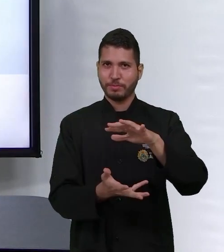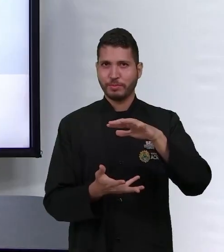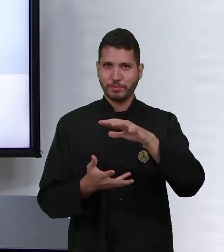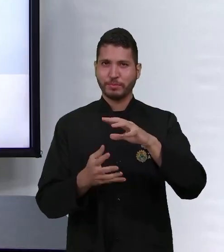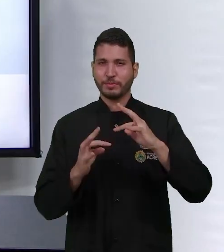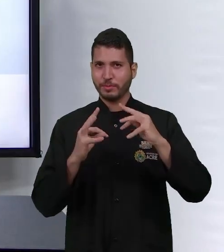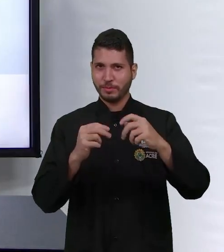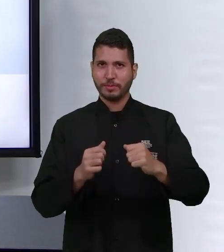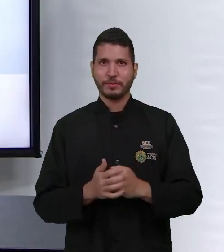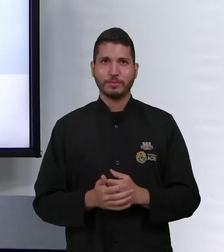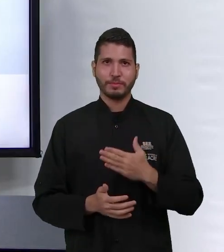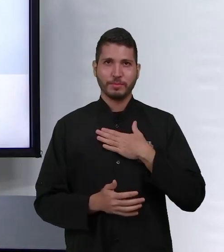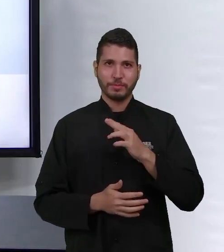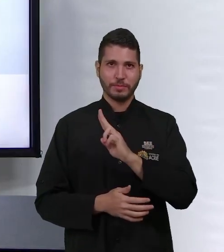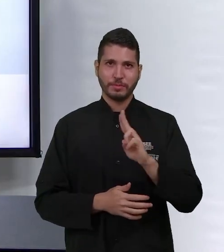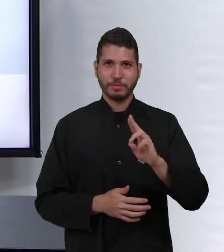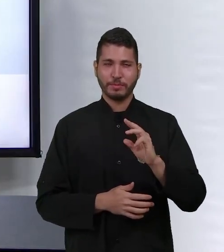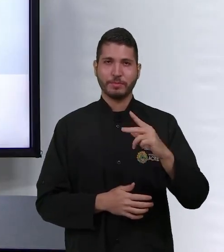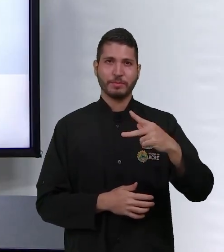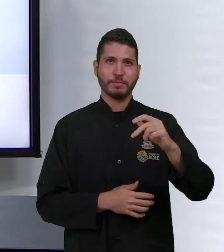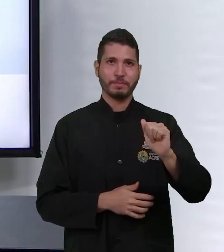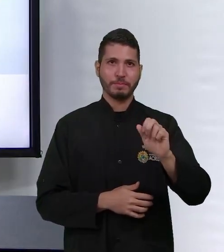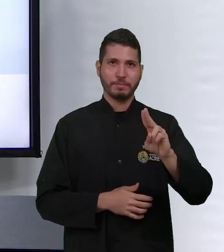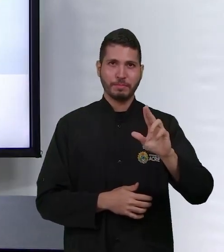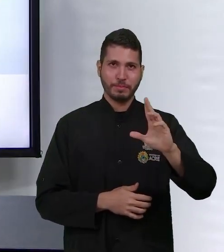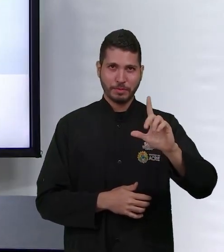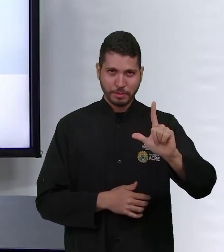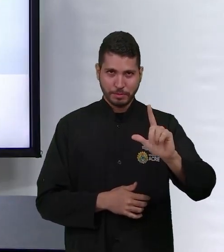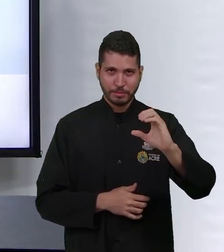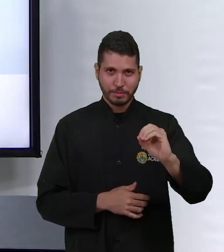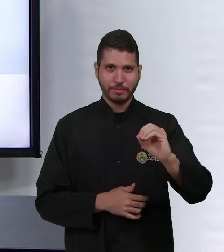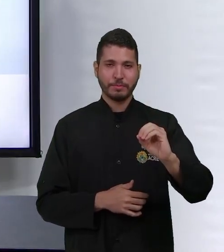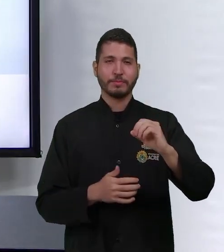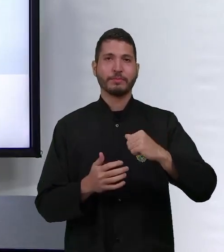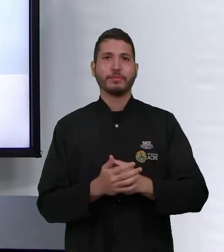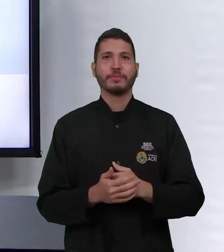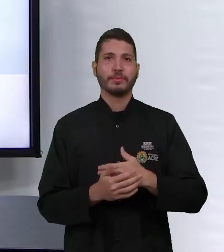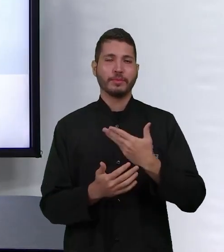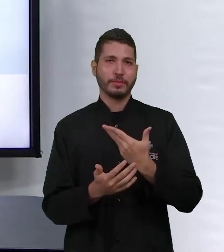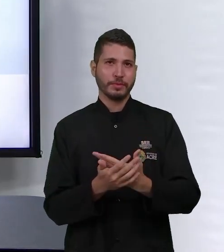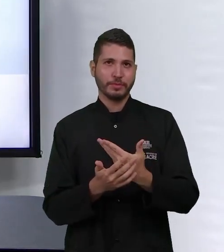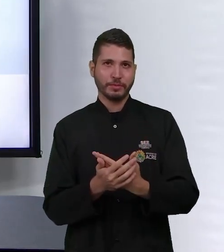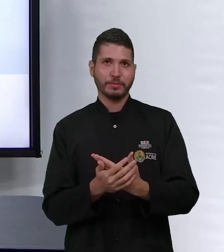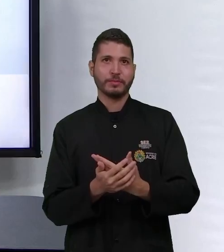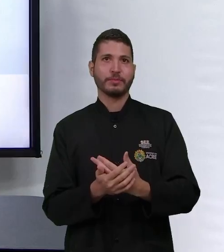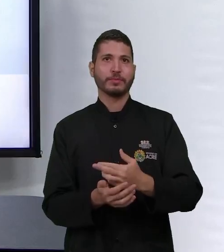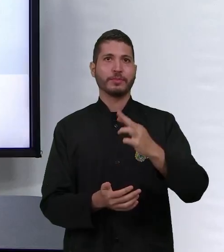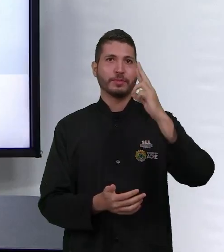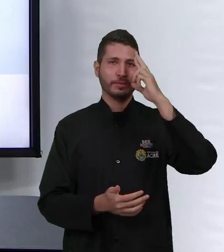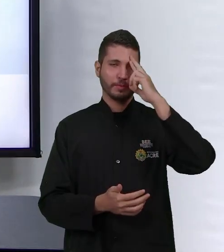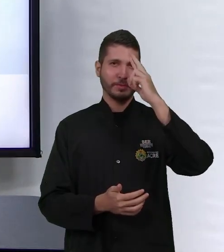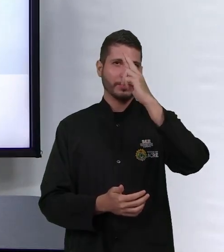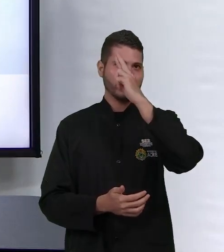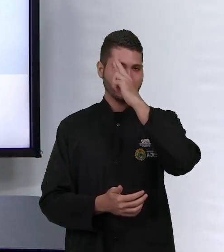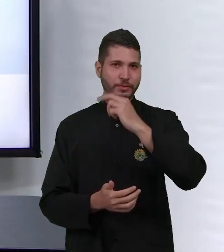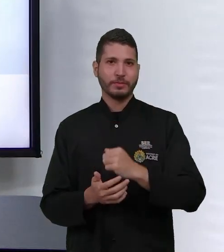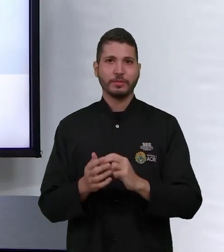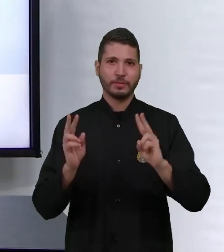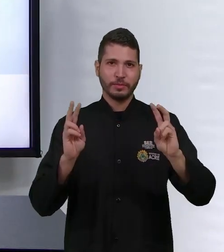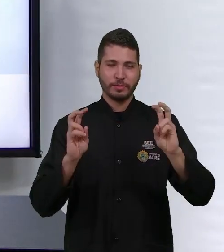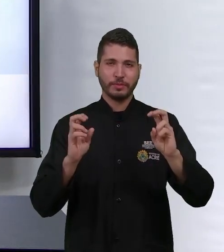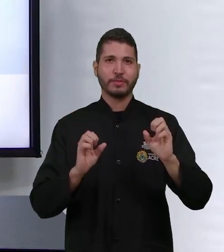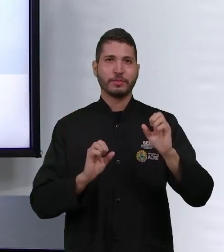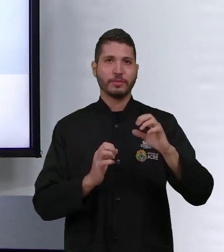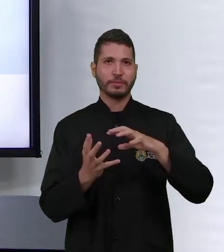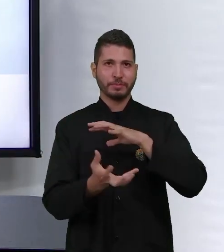chamo Paulo Mário, sejam todos bem-vindos à nossa aula de História. O tema da nossa aula é a Revolução